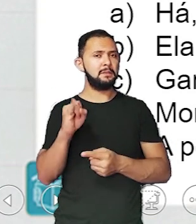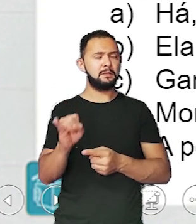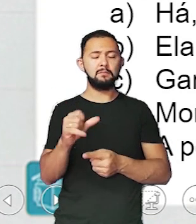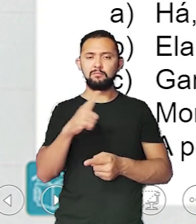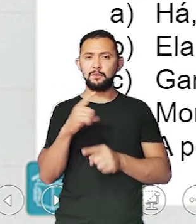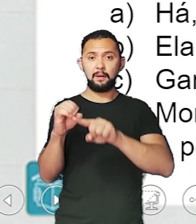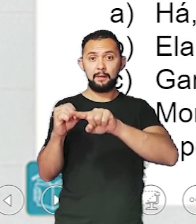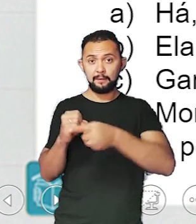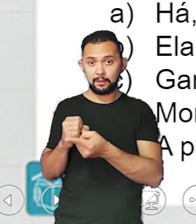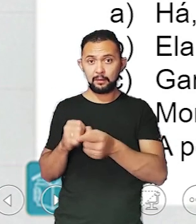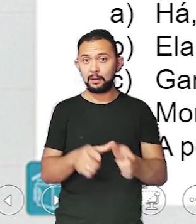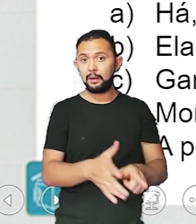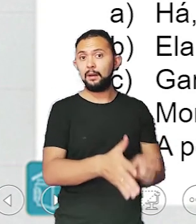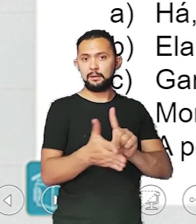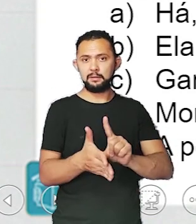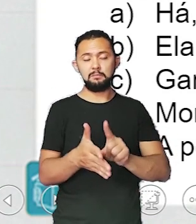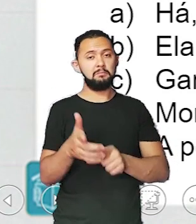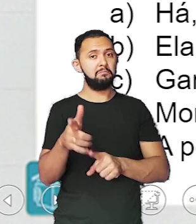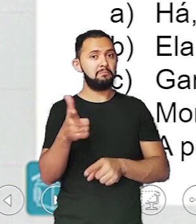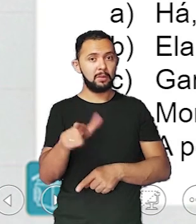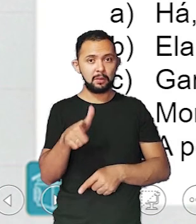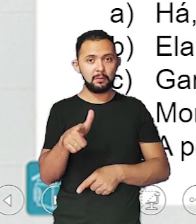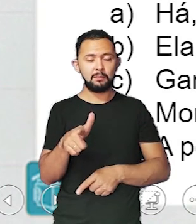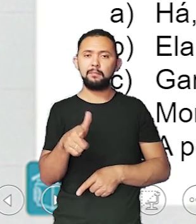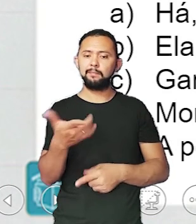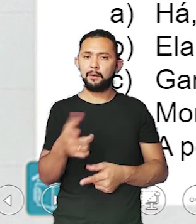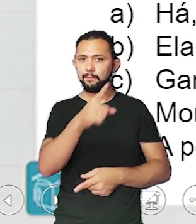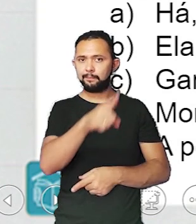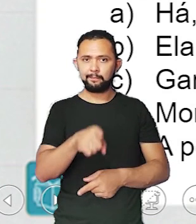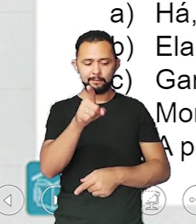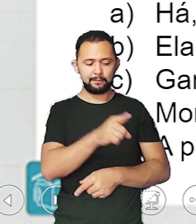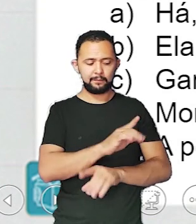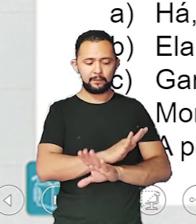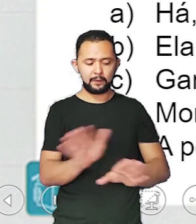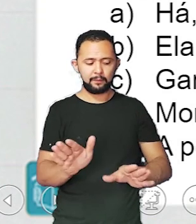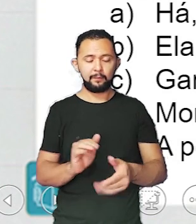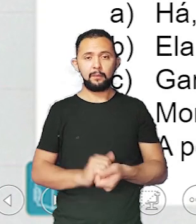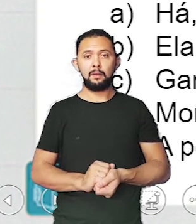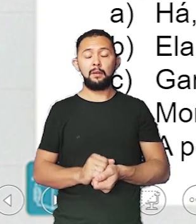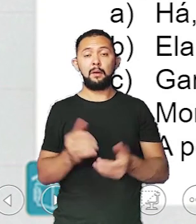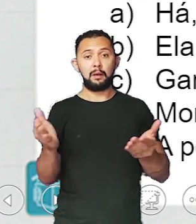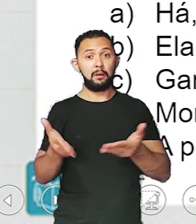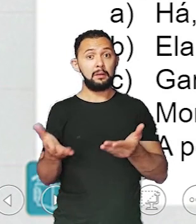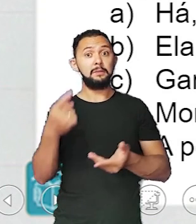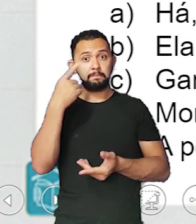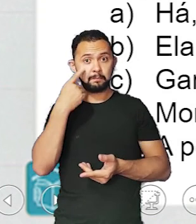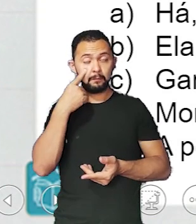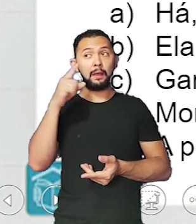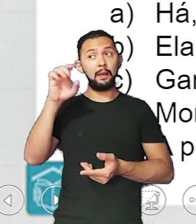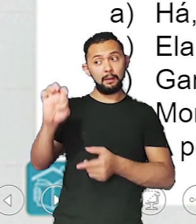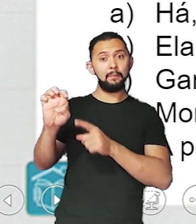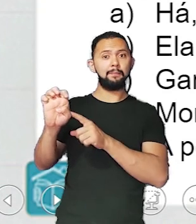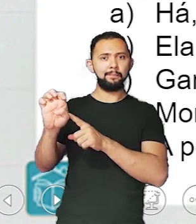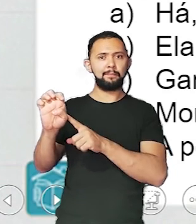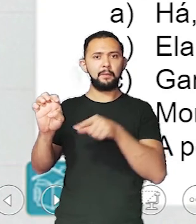poderíamos marcar, mas não apareceu a vírgula. A perseverança, que é a marca dos fortes, leva a sucessos na vida, né? Esse que